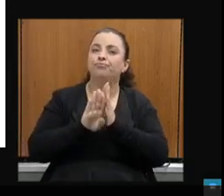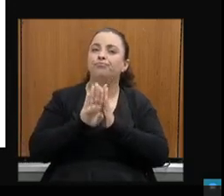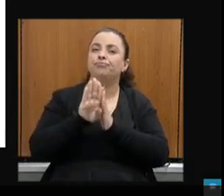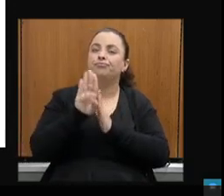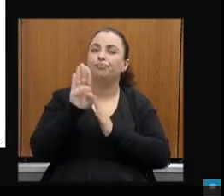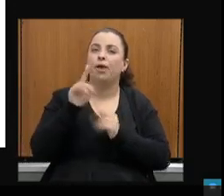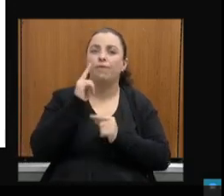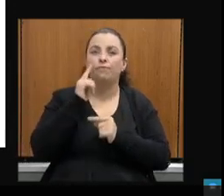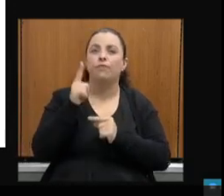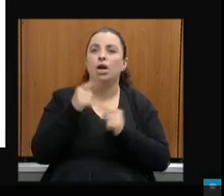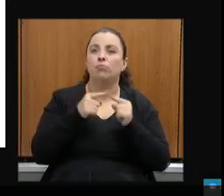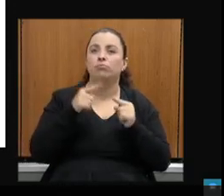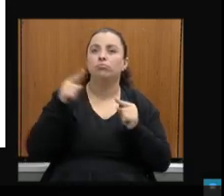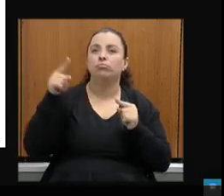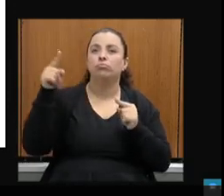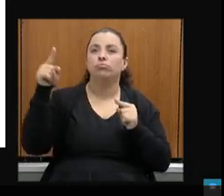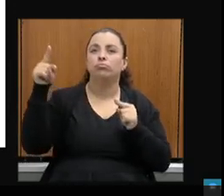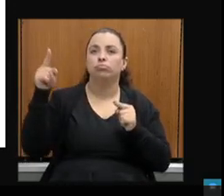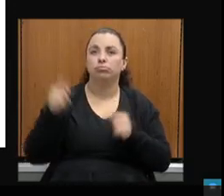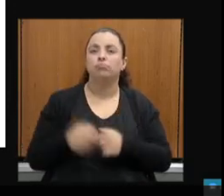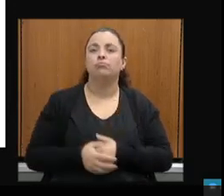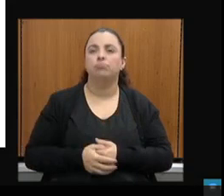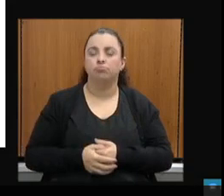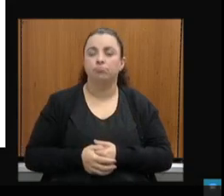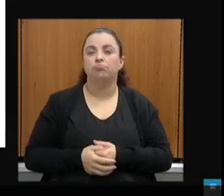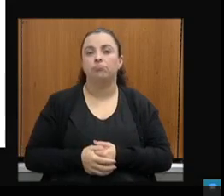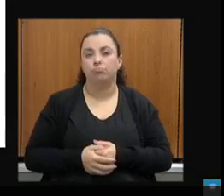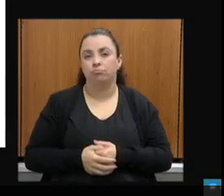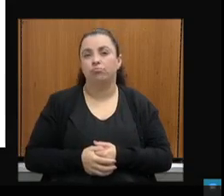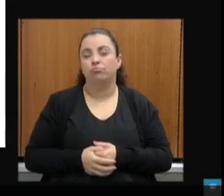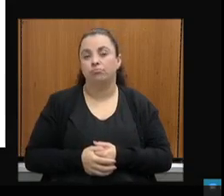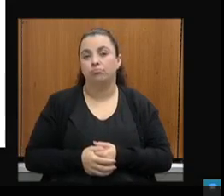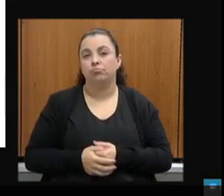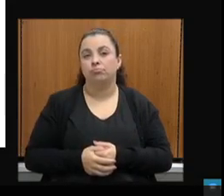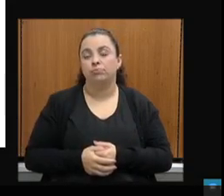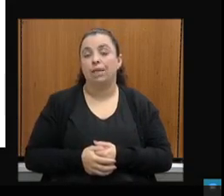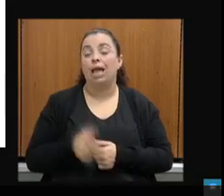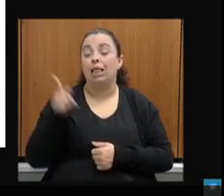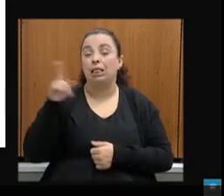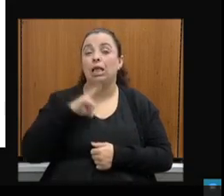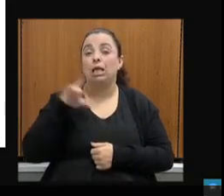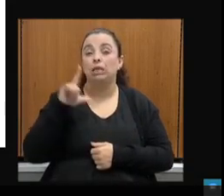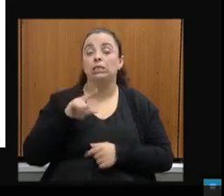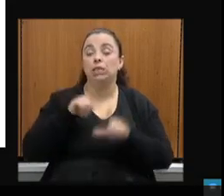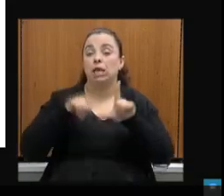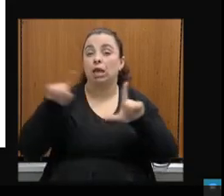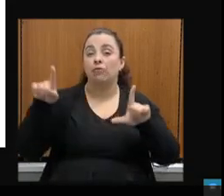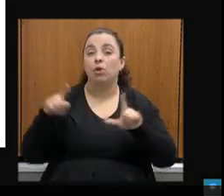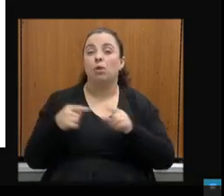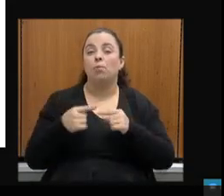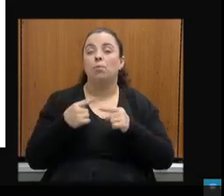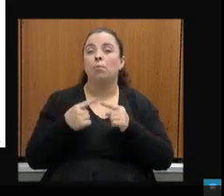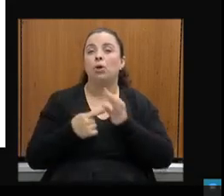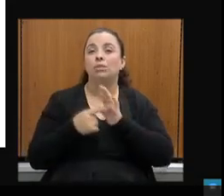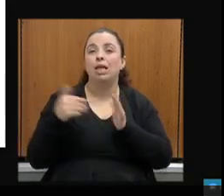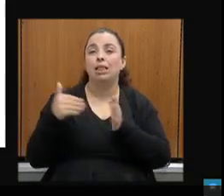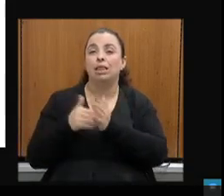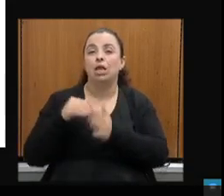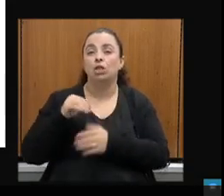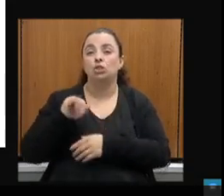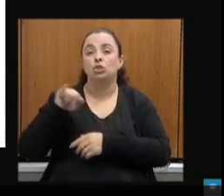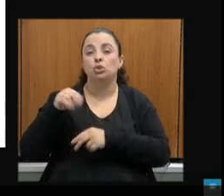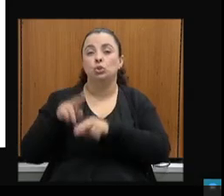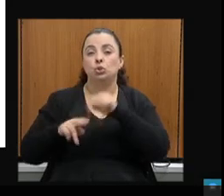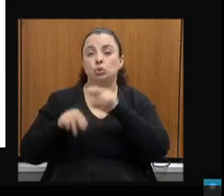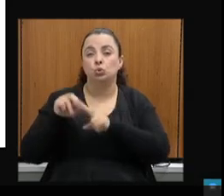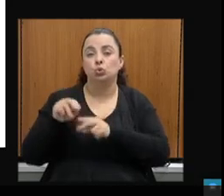quanto que efetivamente né ao longo A ideia é a que a gente tá falando nesse gráfico vai de 17 até Junho de 22 tem